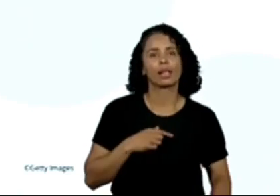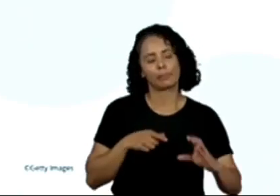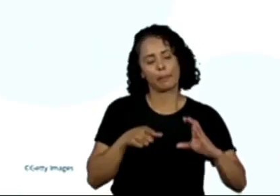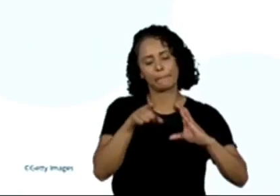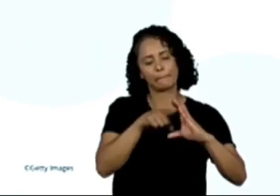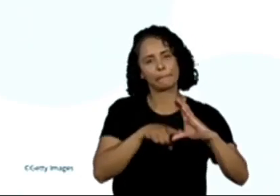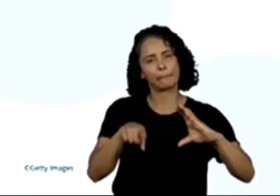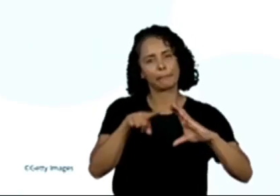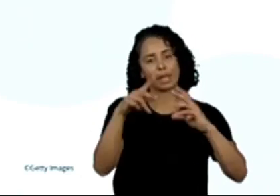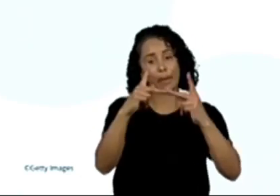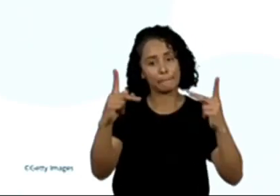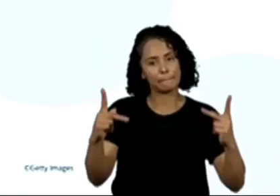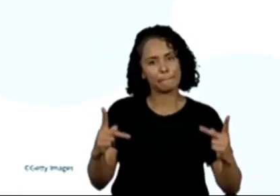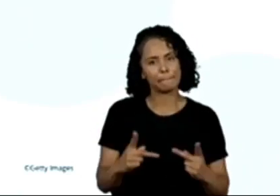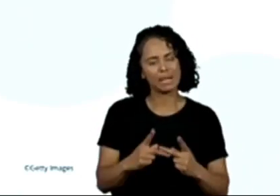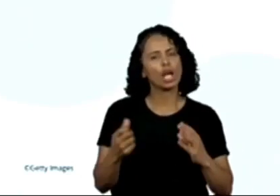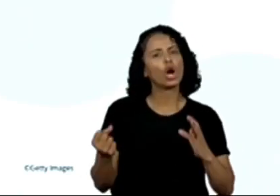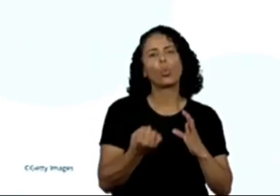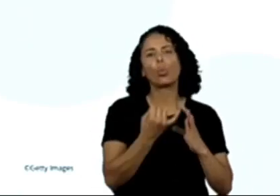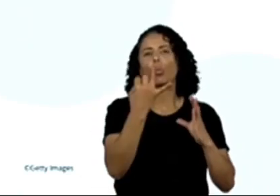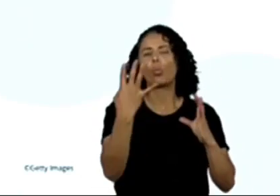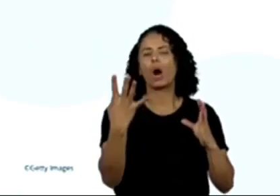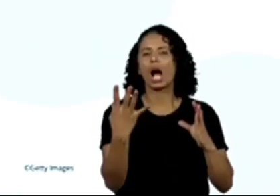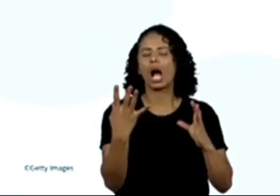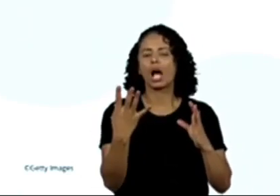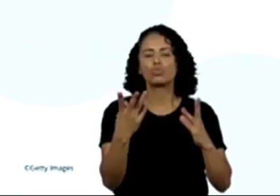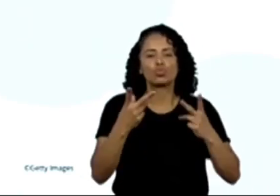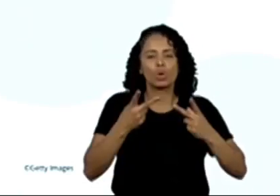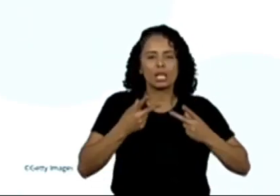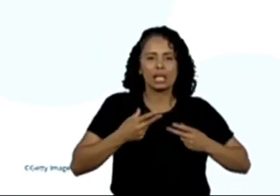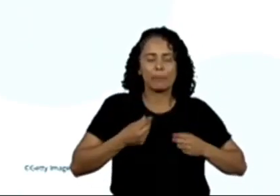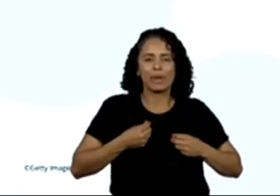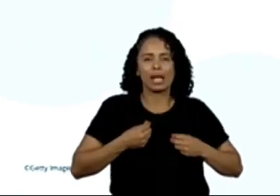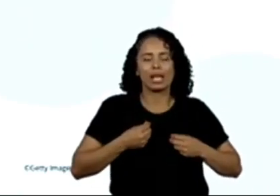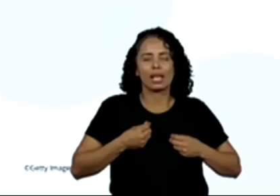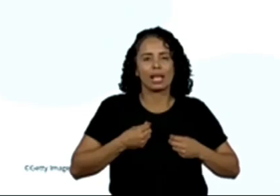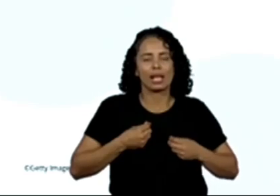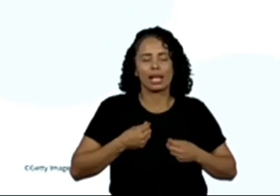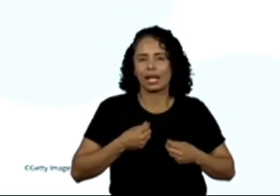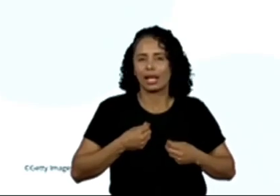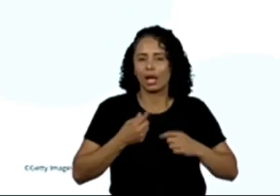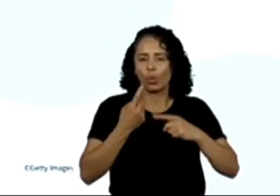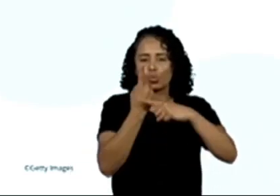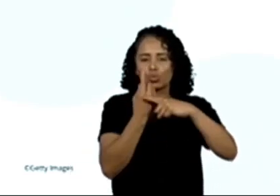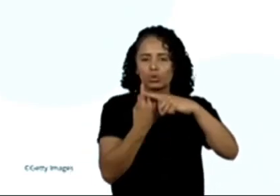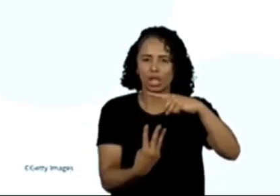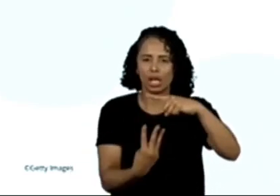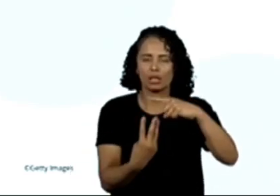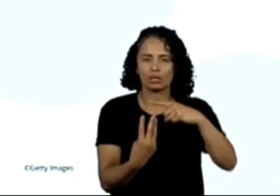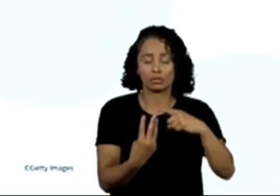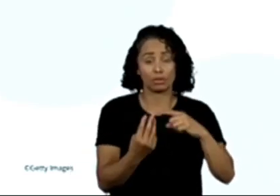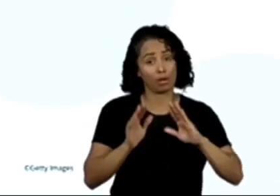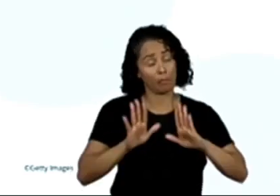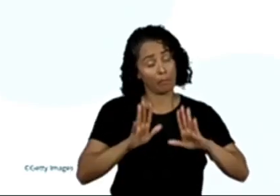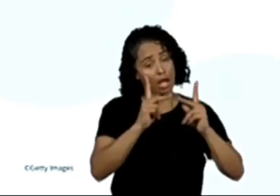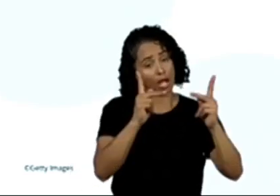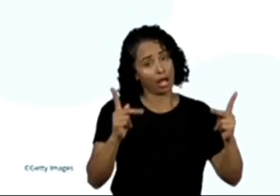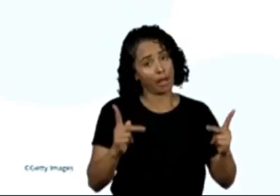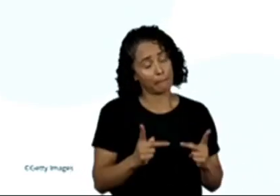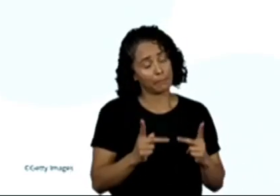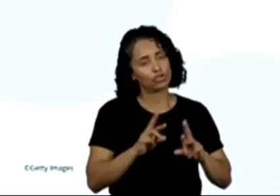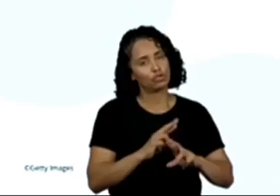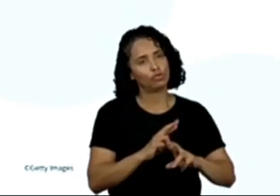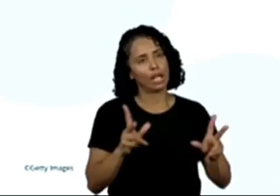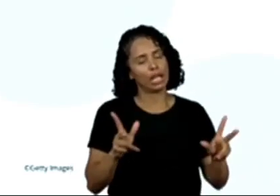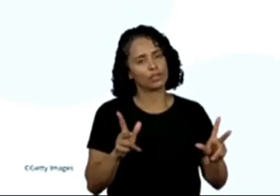Vitória tem que receber para ficar com a terça parte? Só que a pizza é diferente. Ah, não é aquela. Não, uma